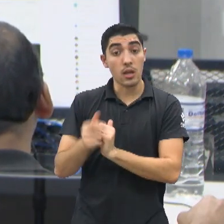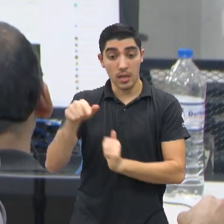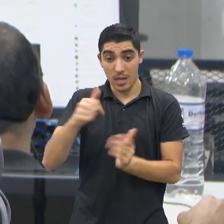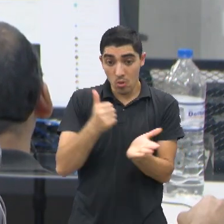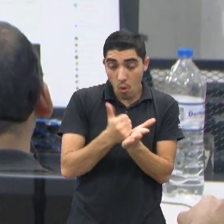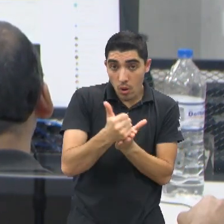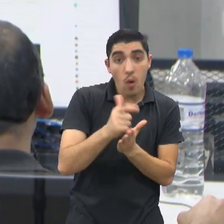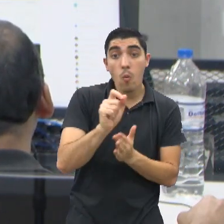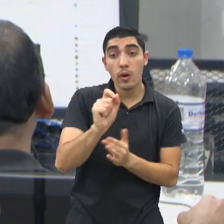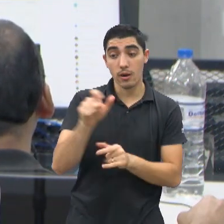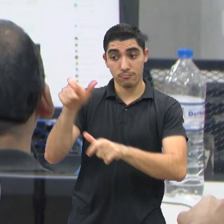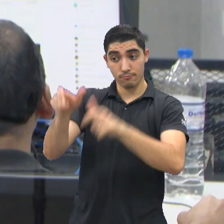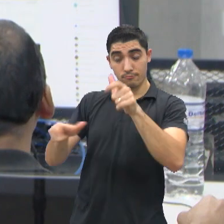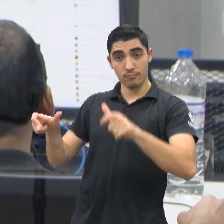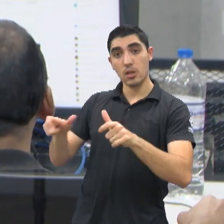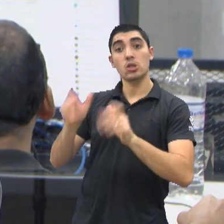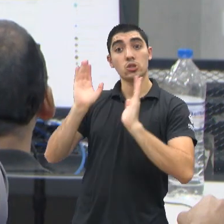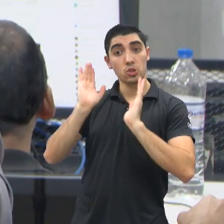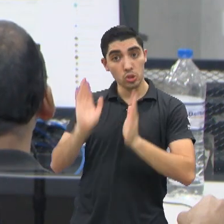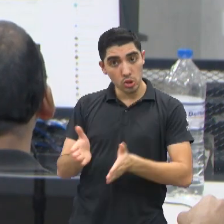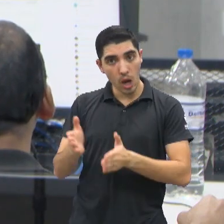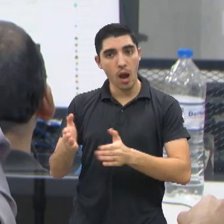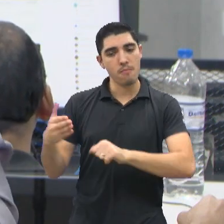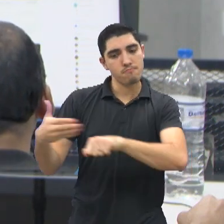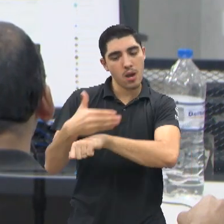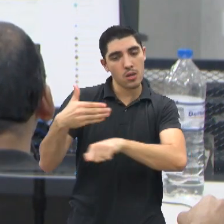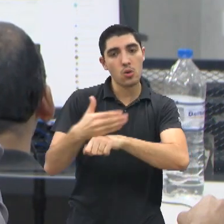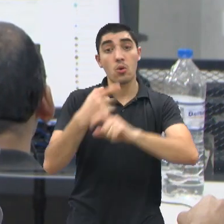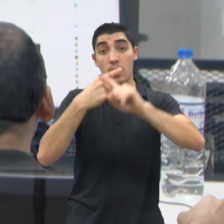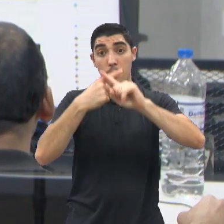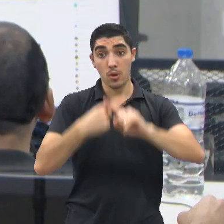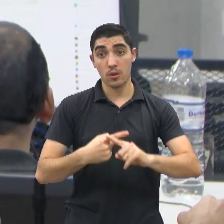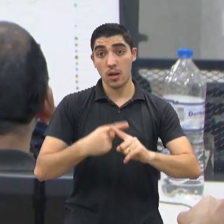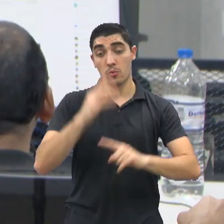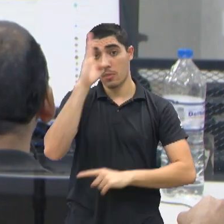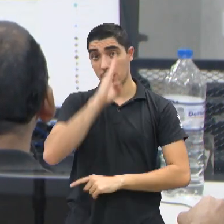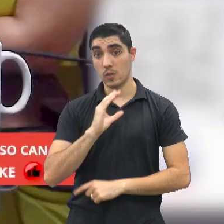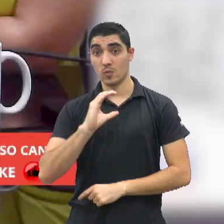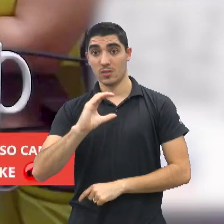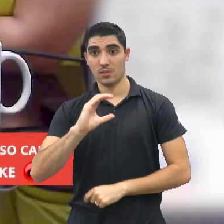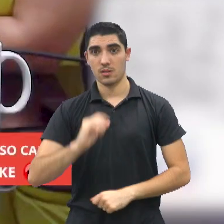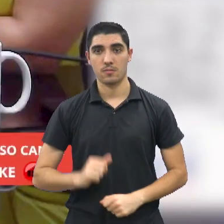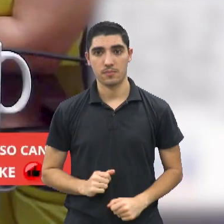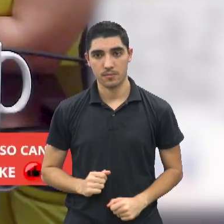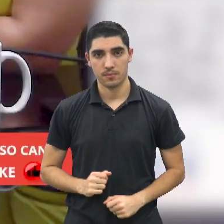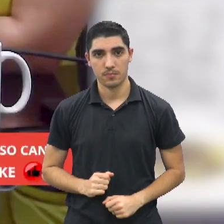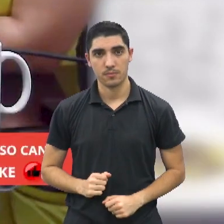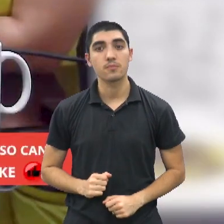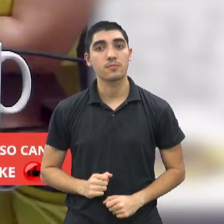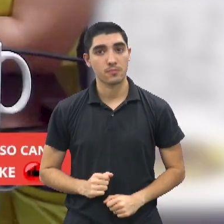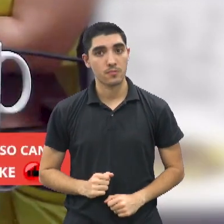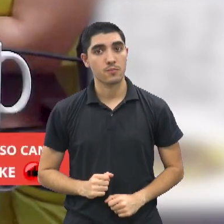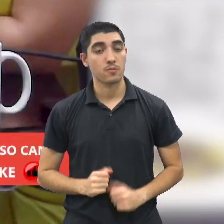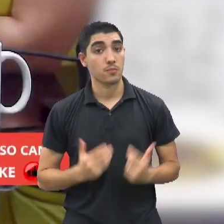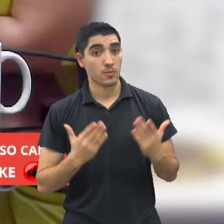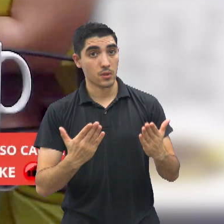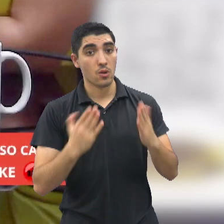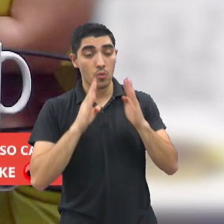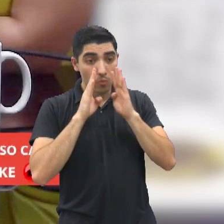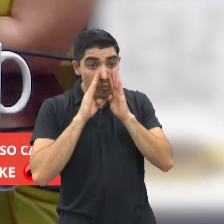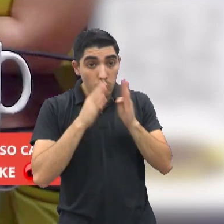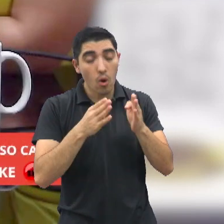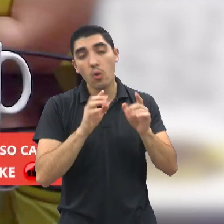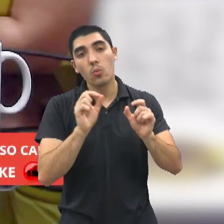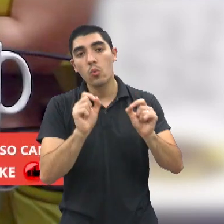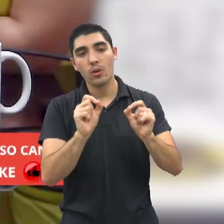jogad que atuaram ou atuam na Série C do Campeonato Brasileiro o foco Qual que é o foco do